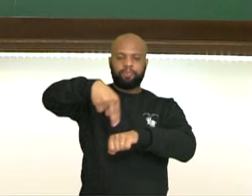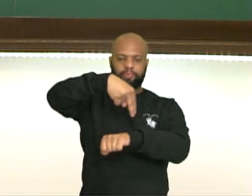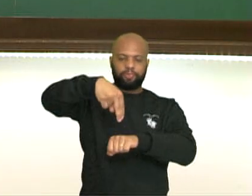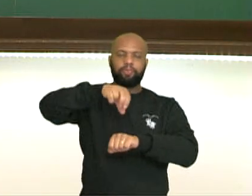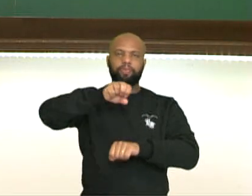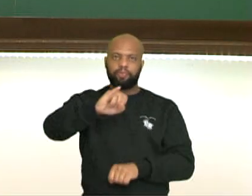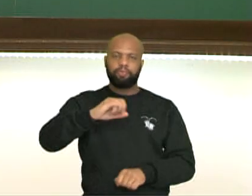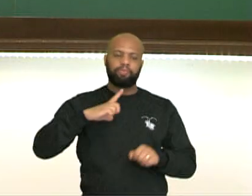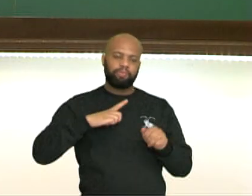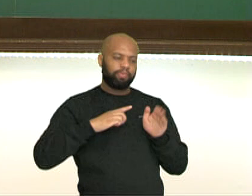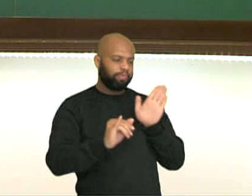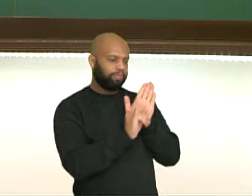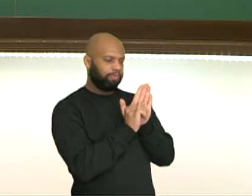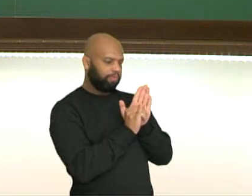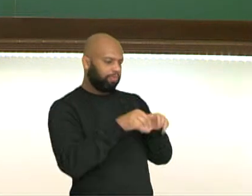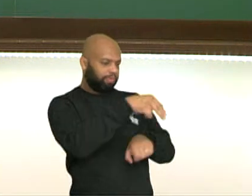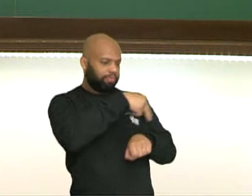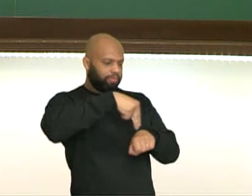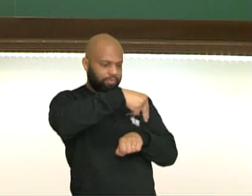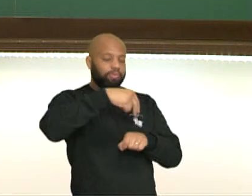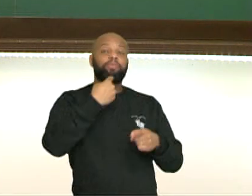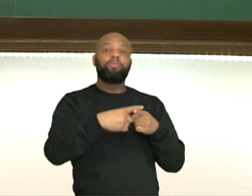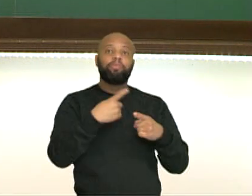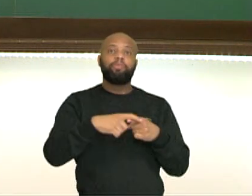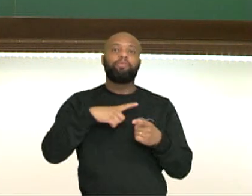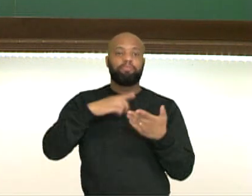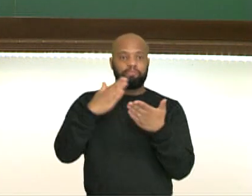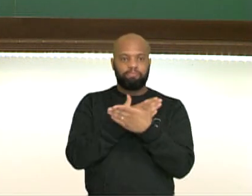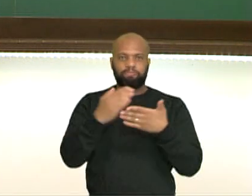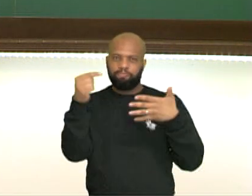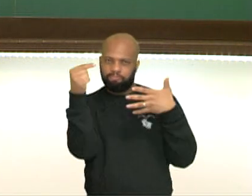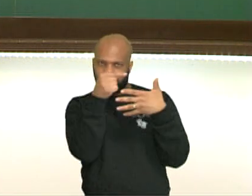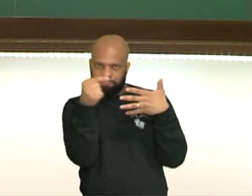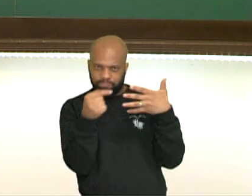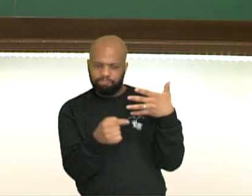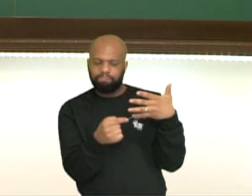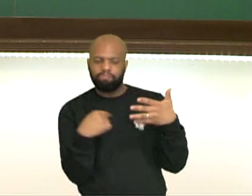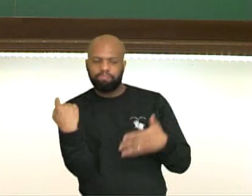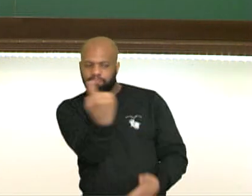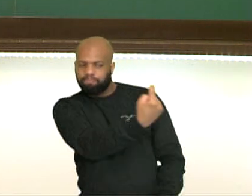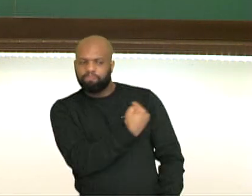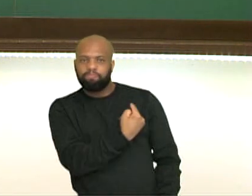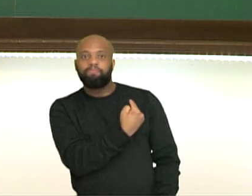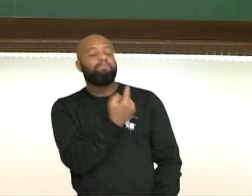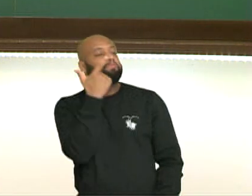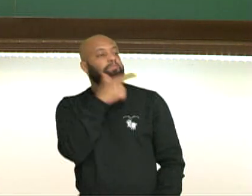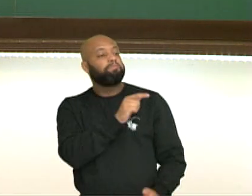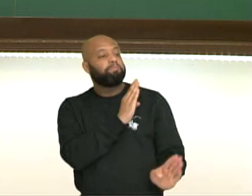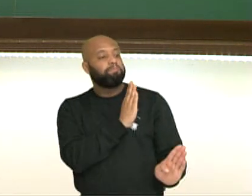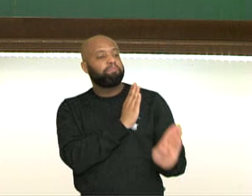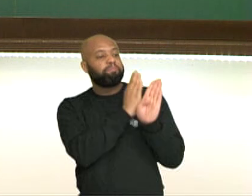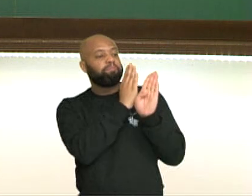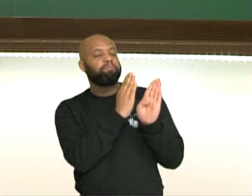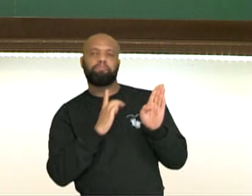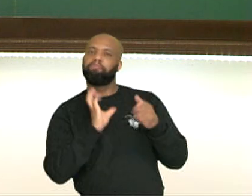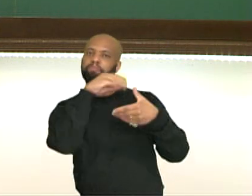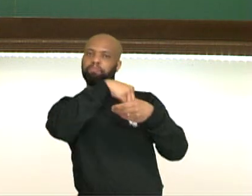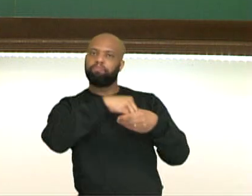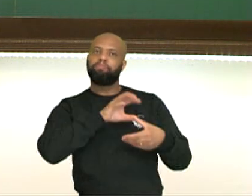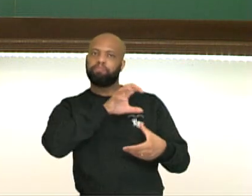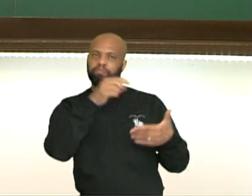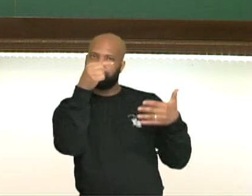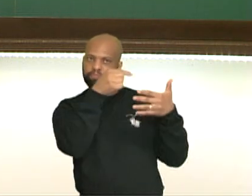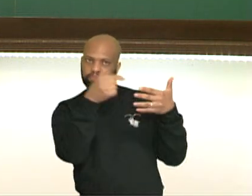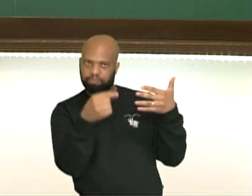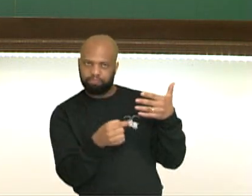identificamos com a nação, é literalmente porque tem traços que nós nos achamos, nós nos encontramos dentro daquele quesito.